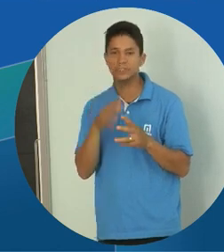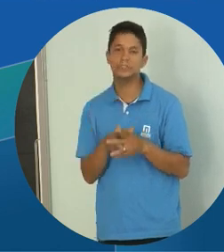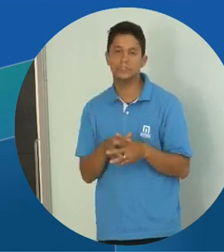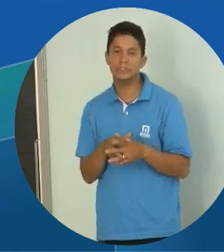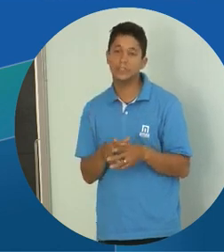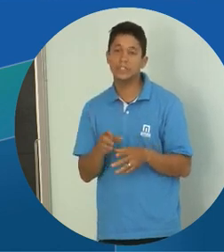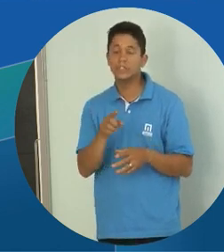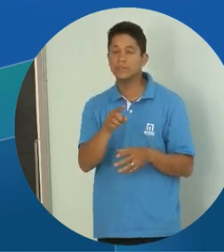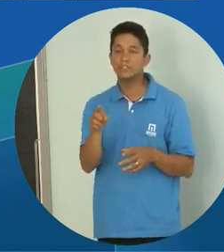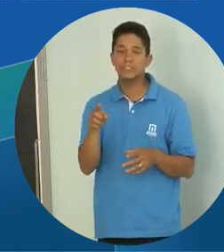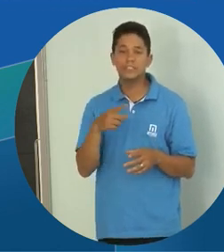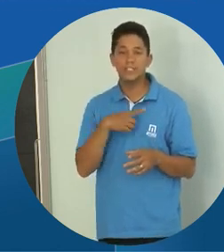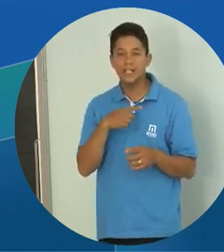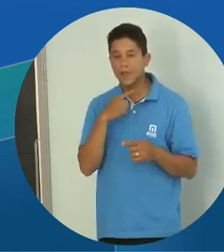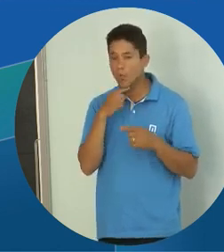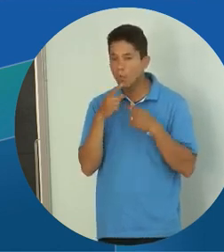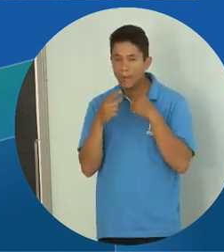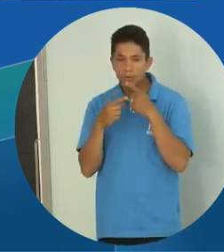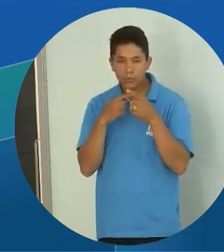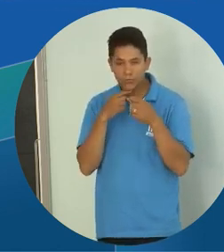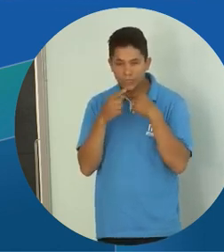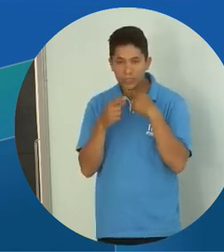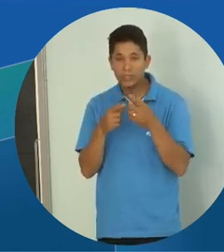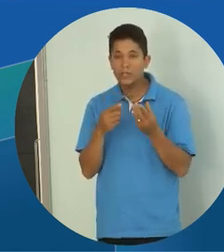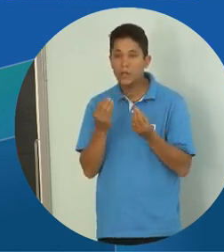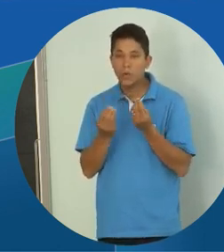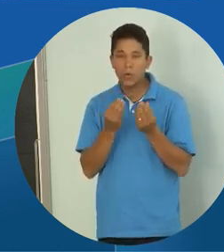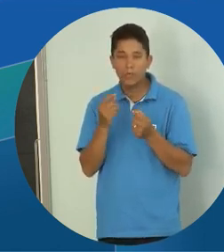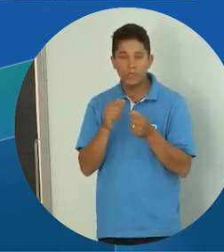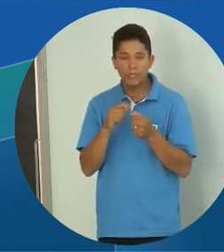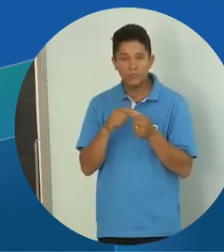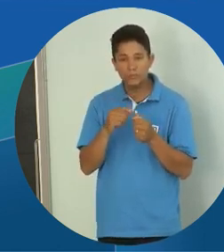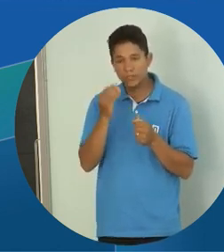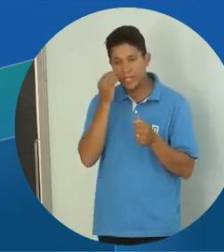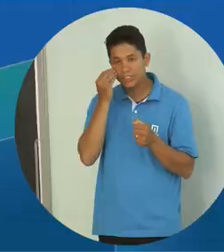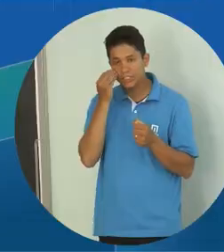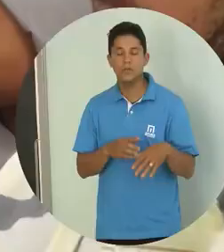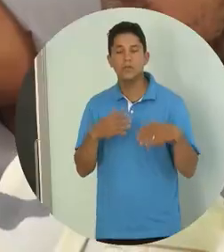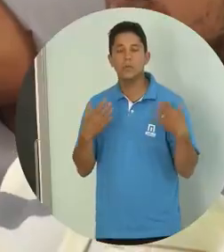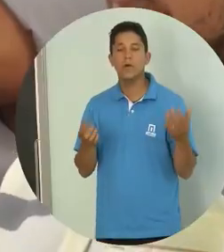caso vocês tenham alguma dúvida de como foi feito esse teste, algumas questões, eu estou aqui para responder.